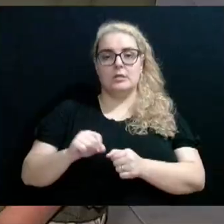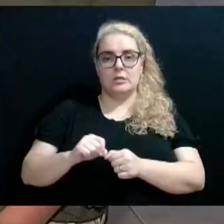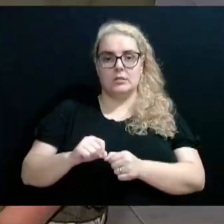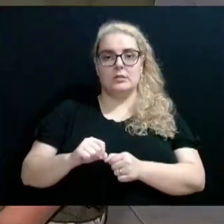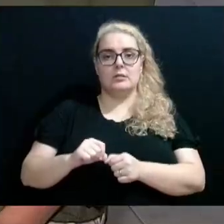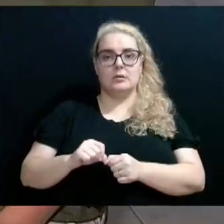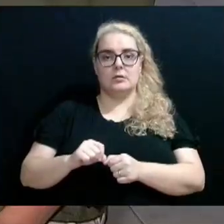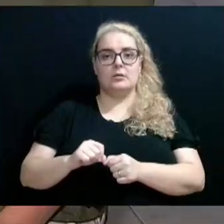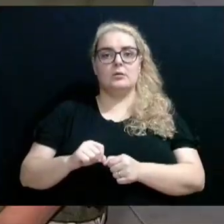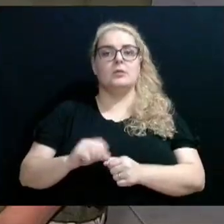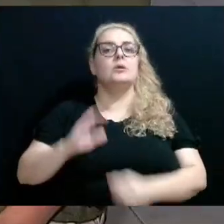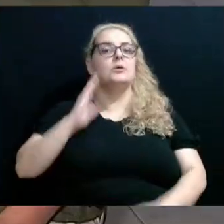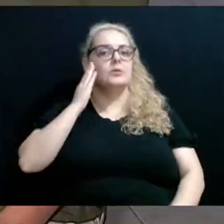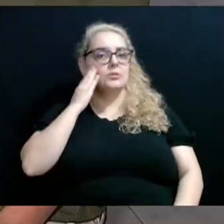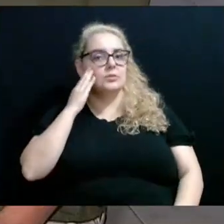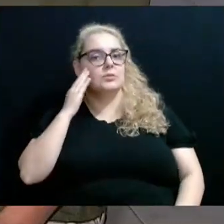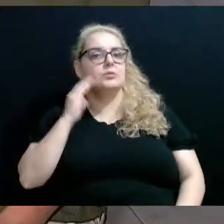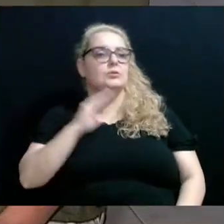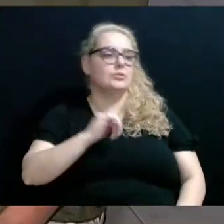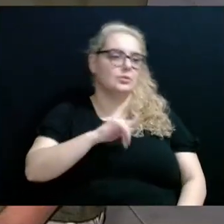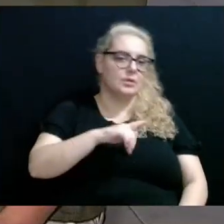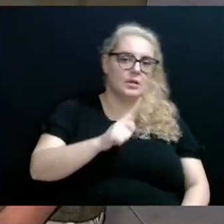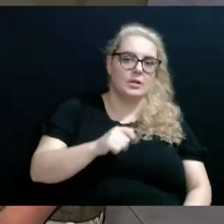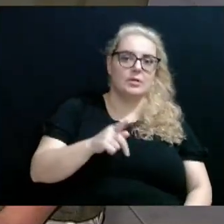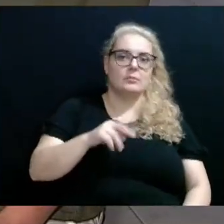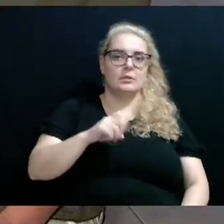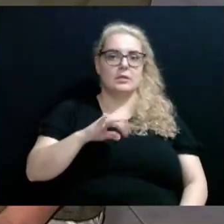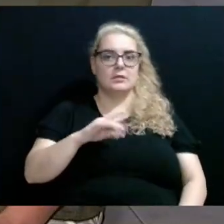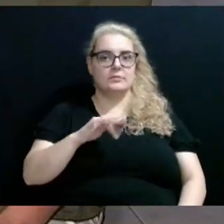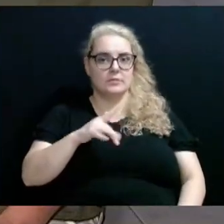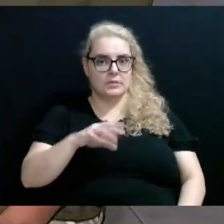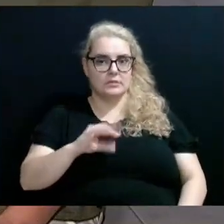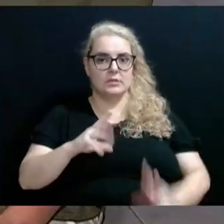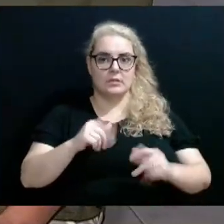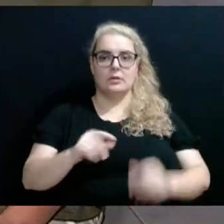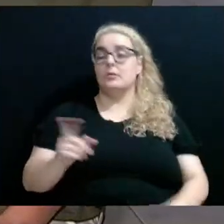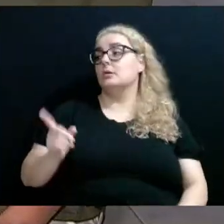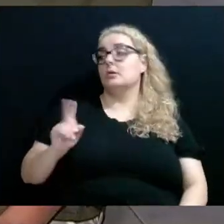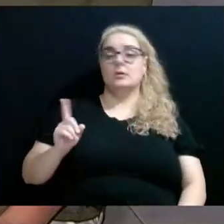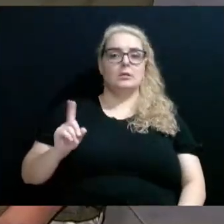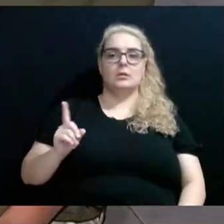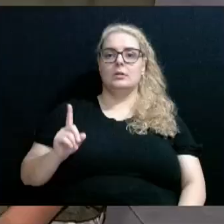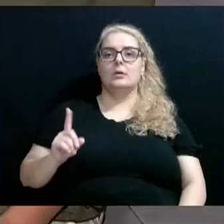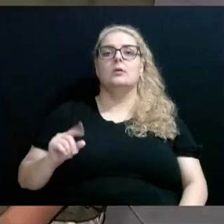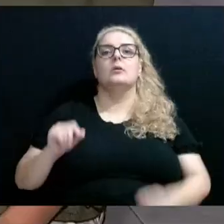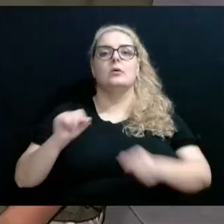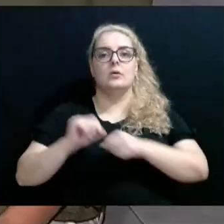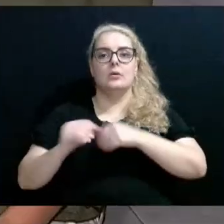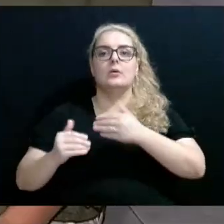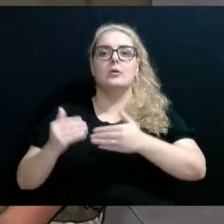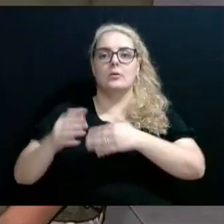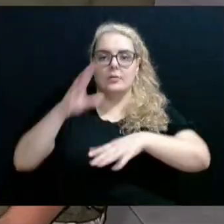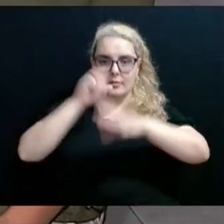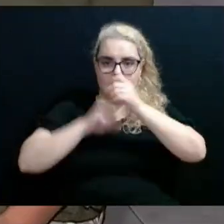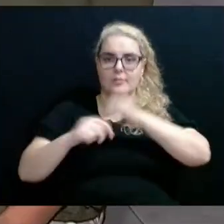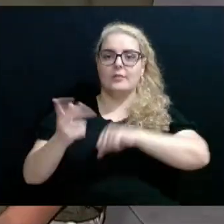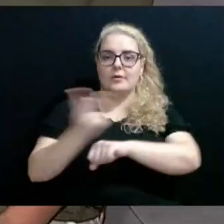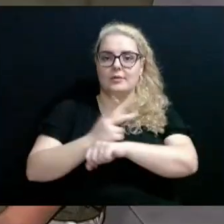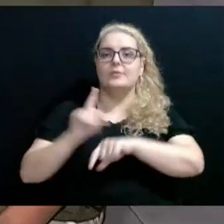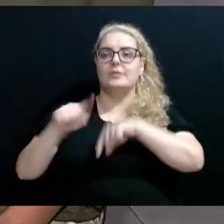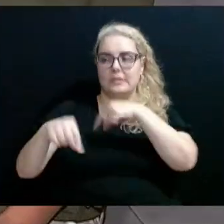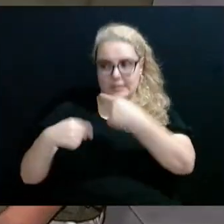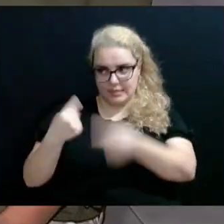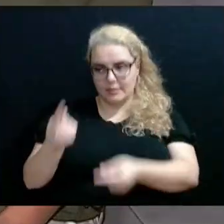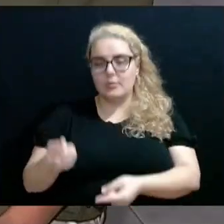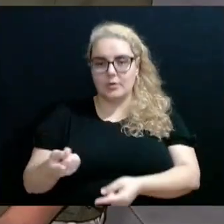velas. já entendia de caixa, de precificação, de tudo? Não. Eu fui aprendendo e correndo atrás disso depois, né?